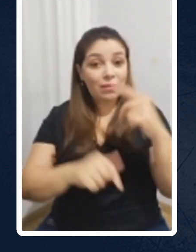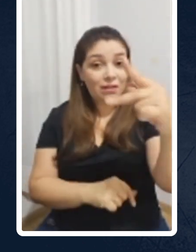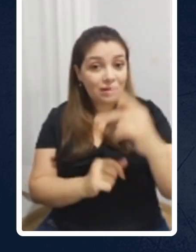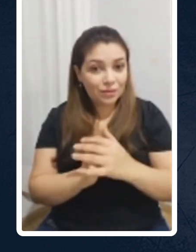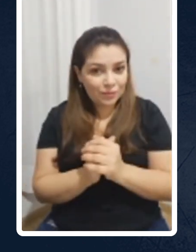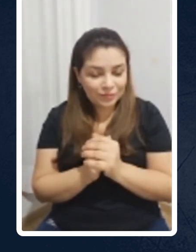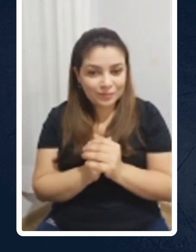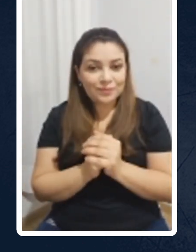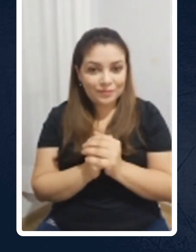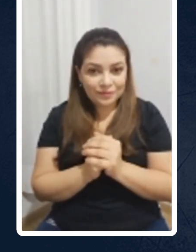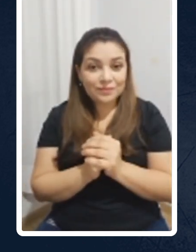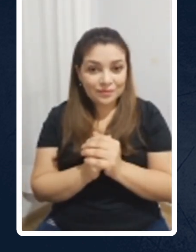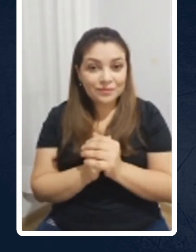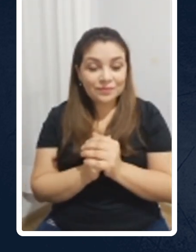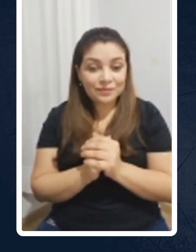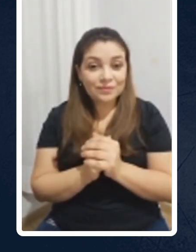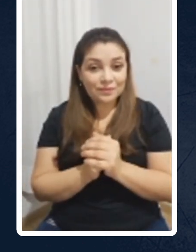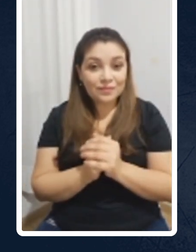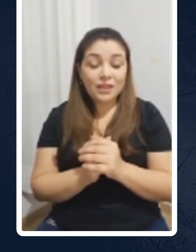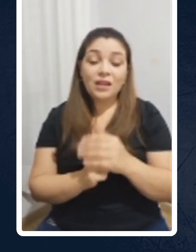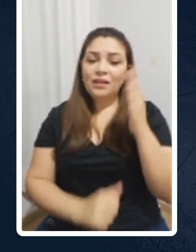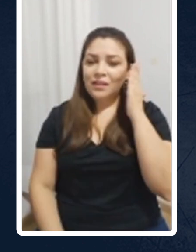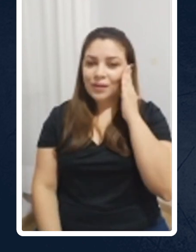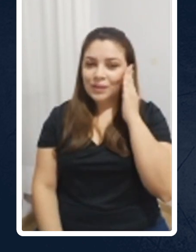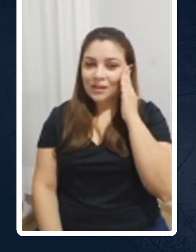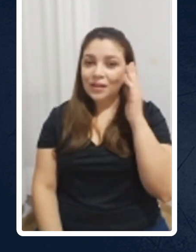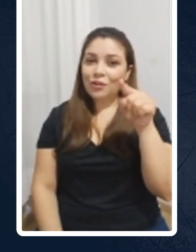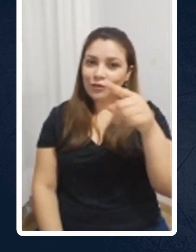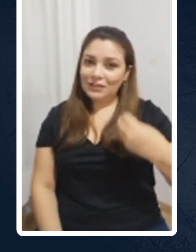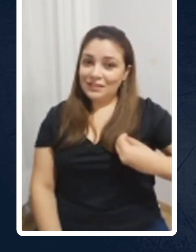E eu sei que se você está aqui, você ama o que faz.